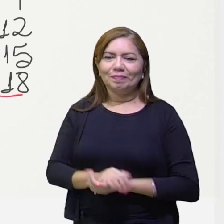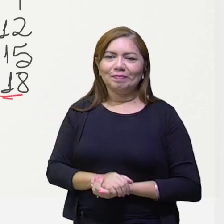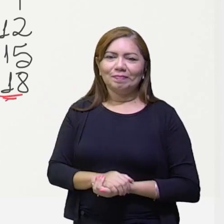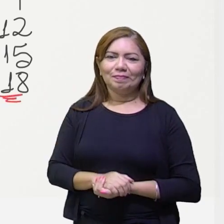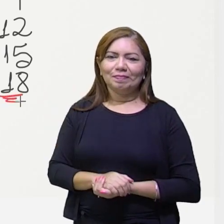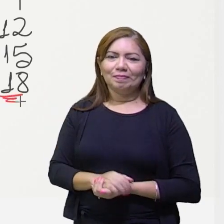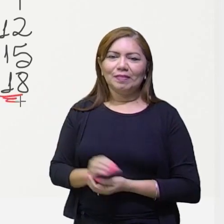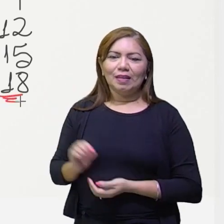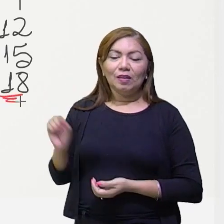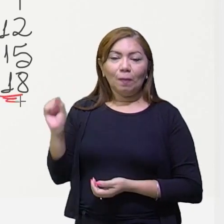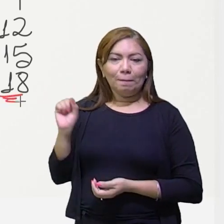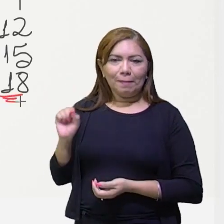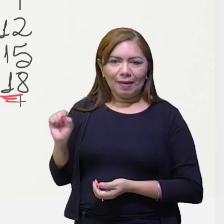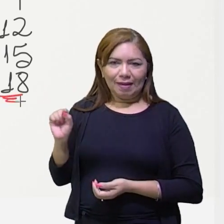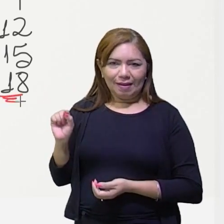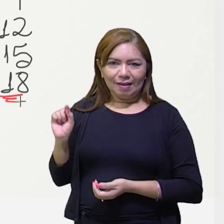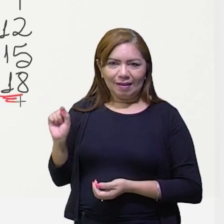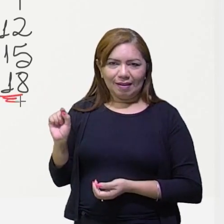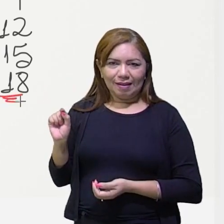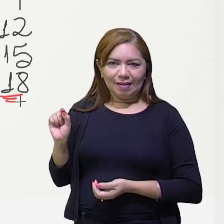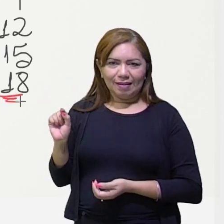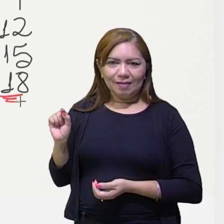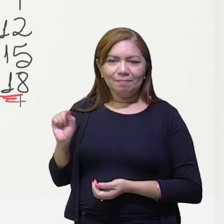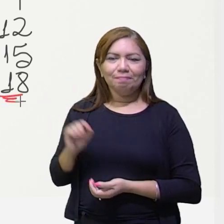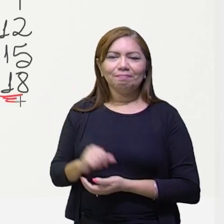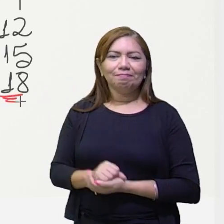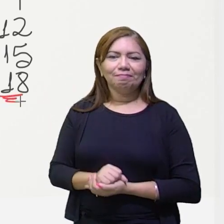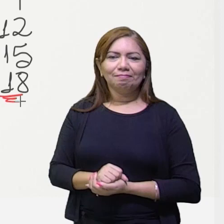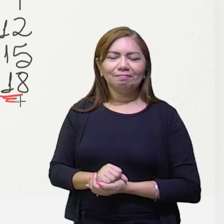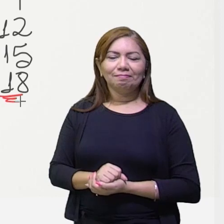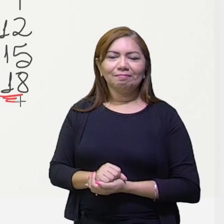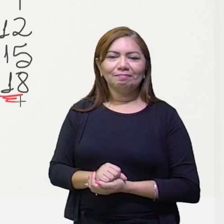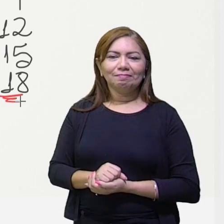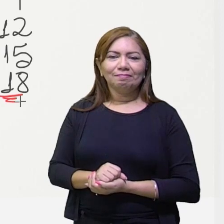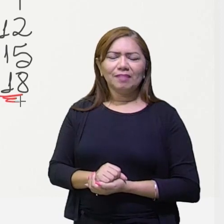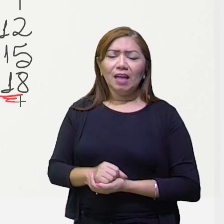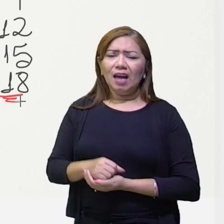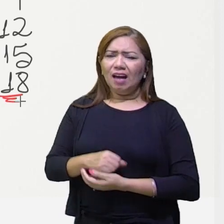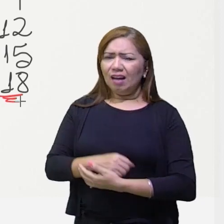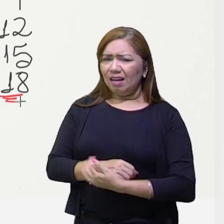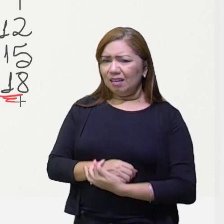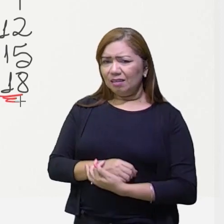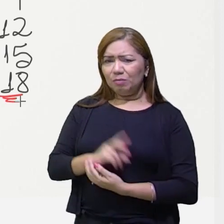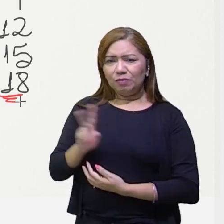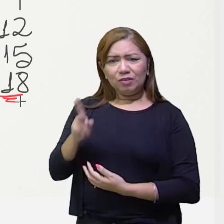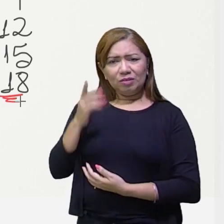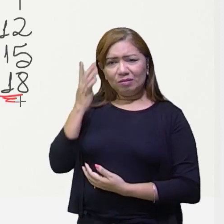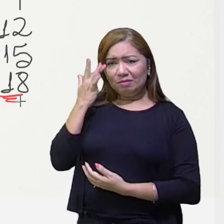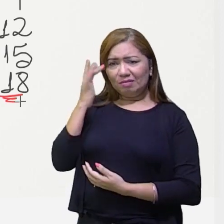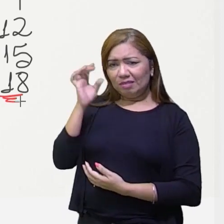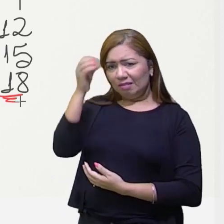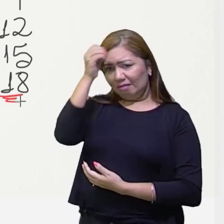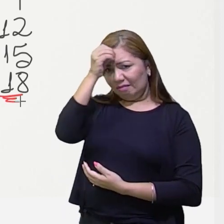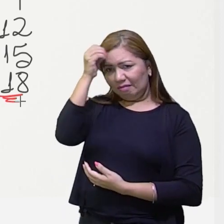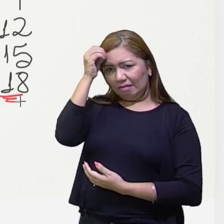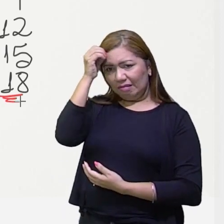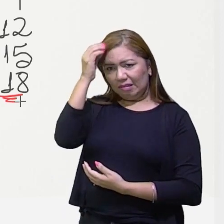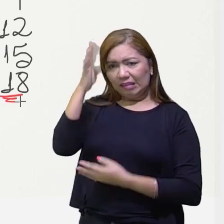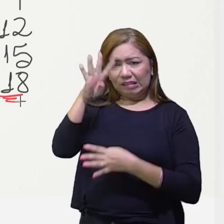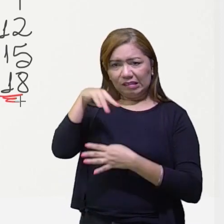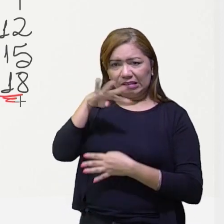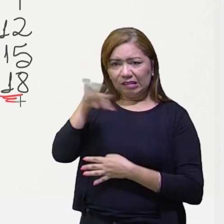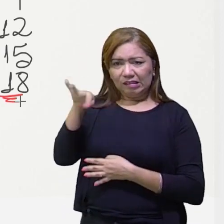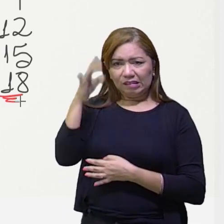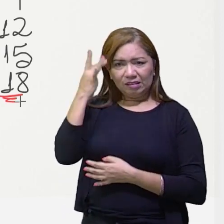3 vezes 6, 18. Professor, eu não sei tabuada de cabeça. Como é que eu faço? Muito simples. Se você não souber a